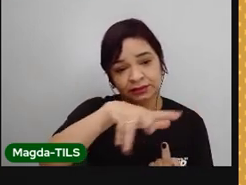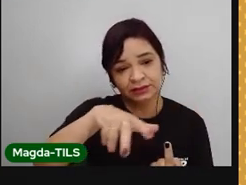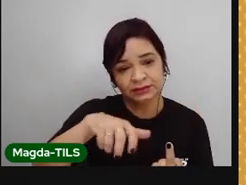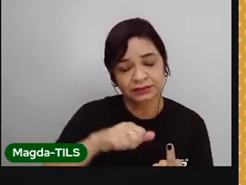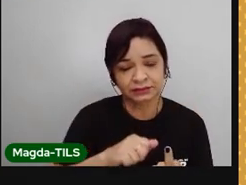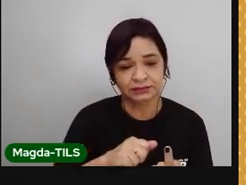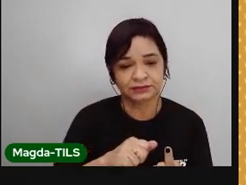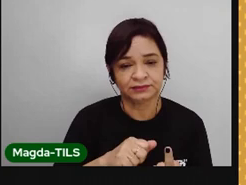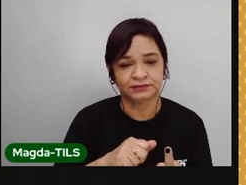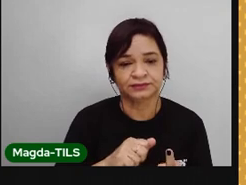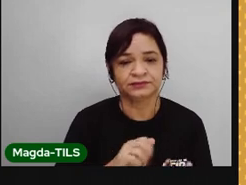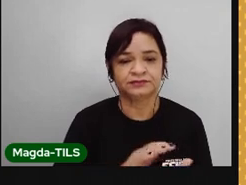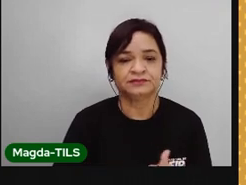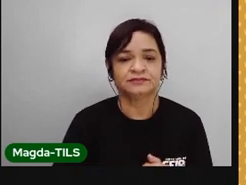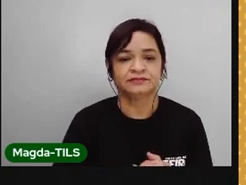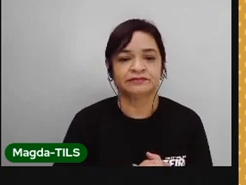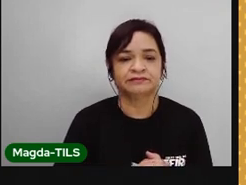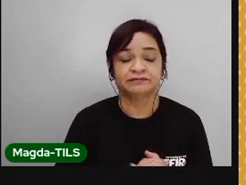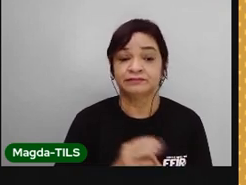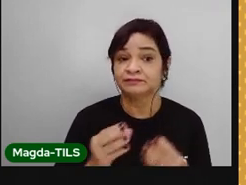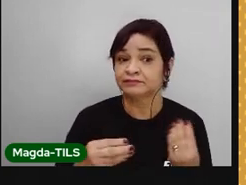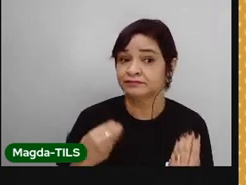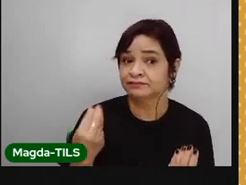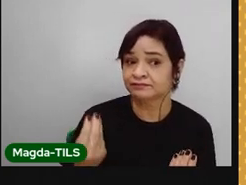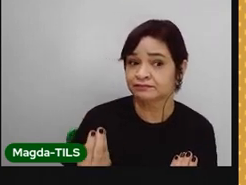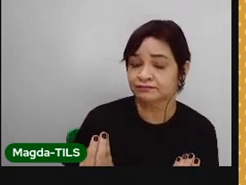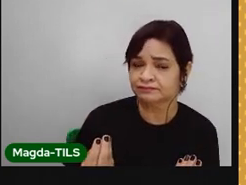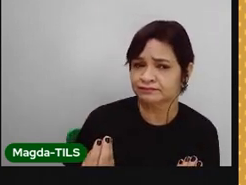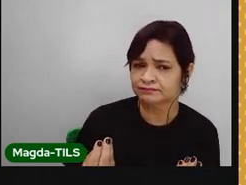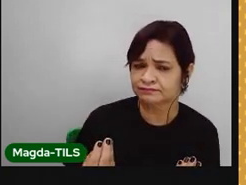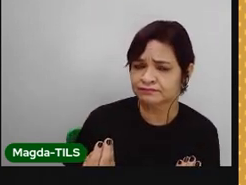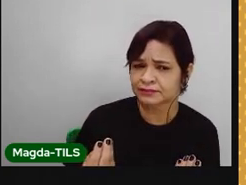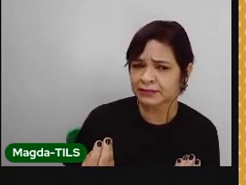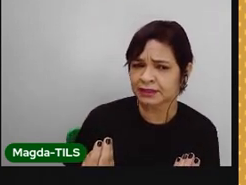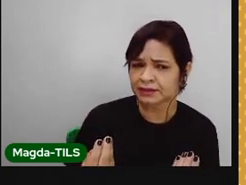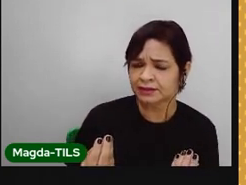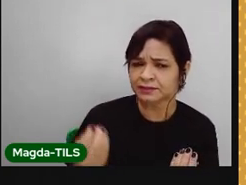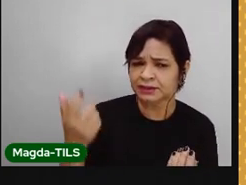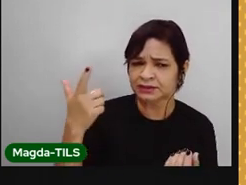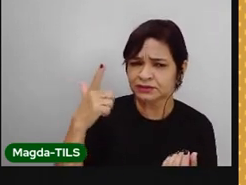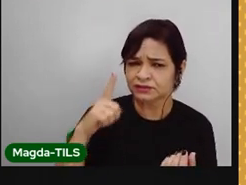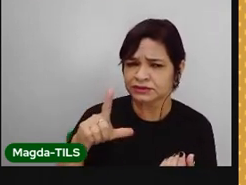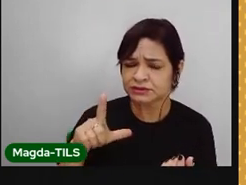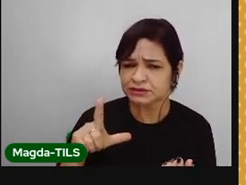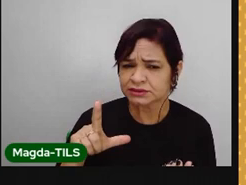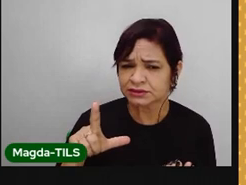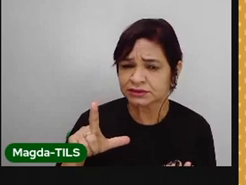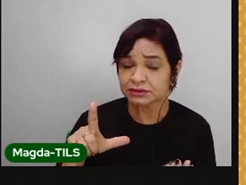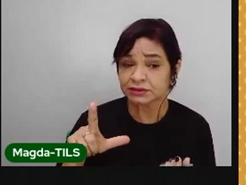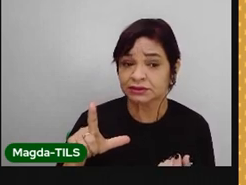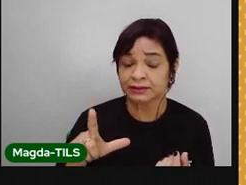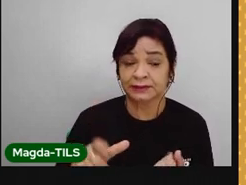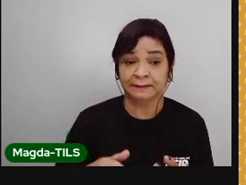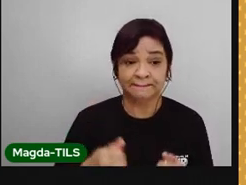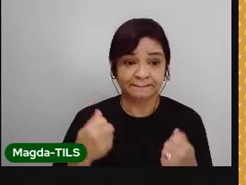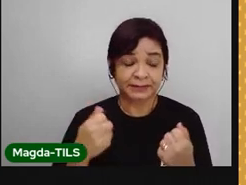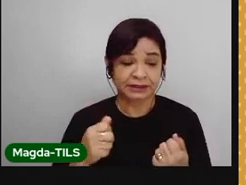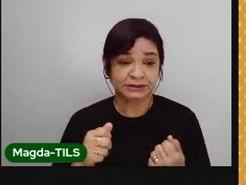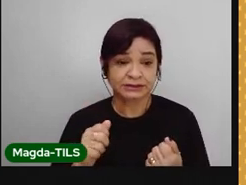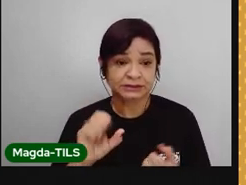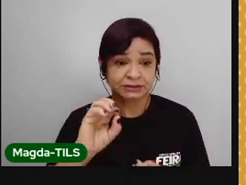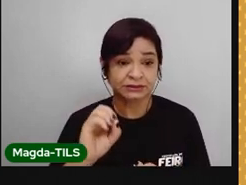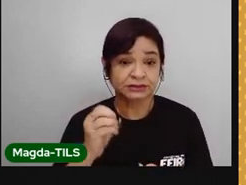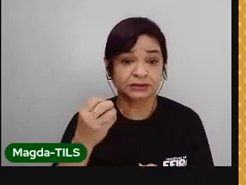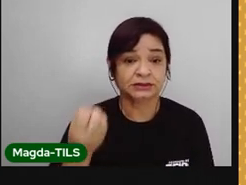essa volta ao redor dela mesma. E para ela conseguir completar essa volta, esse movimento tem duração